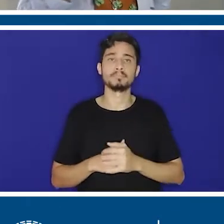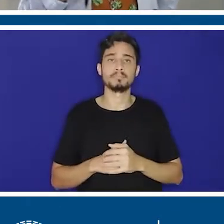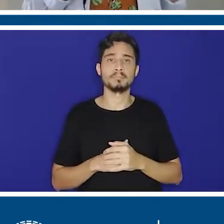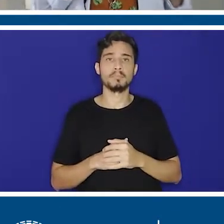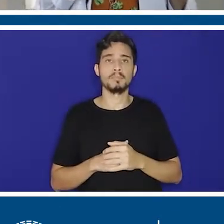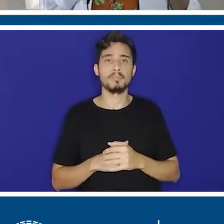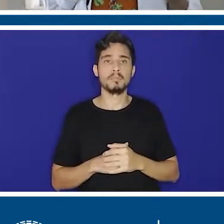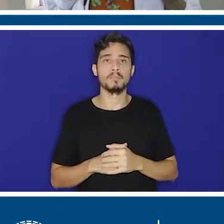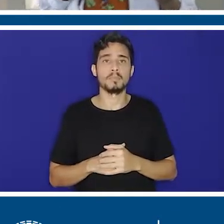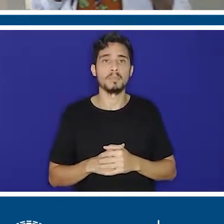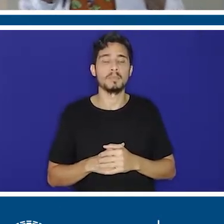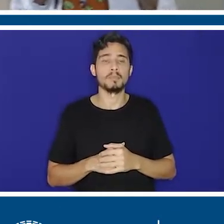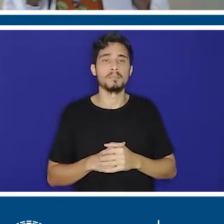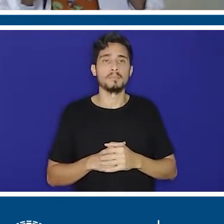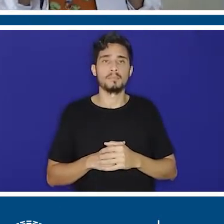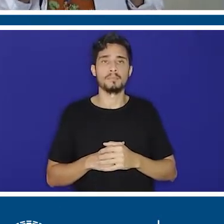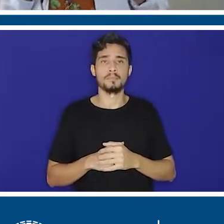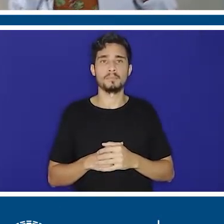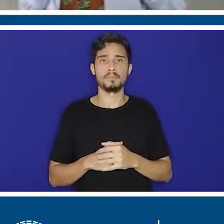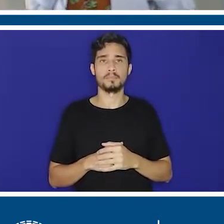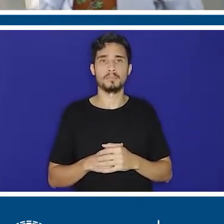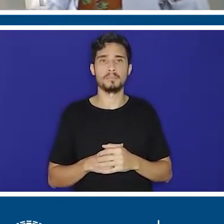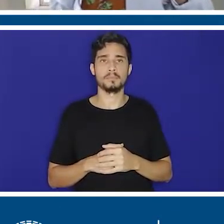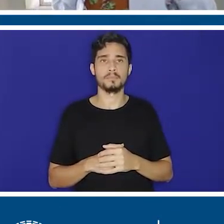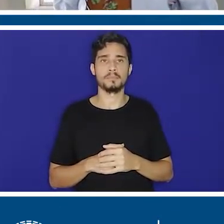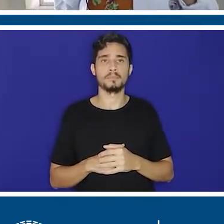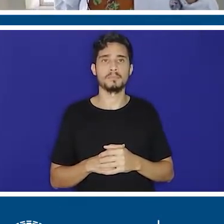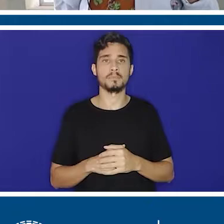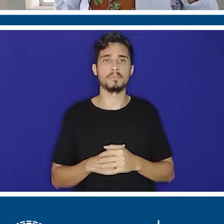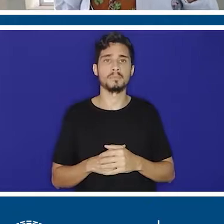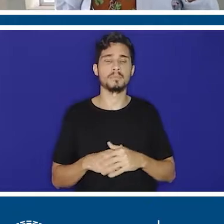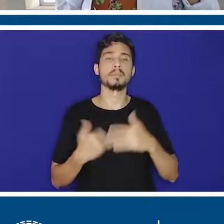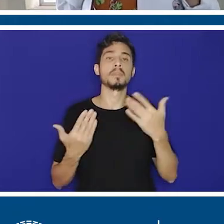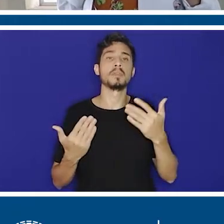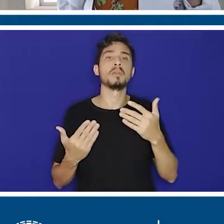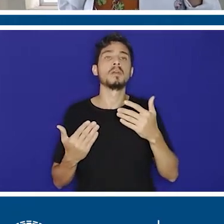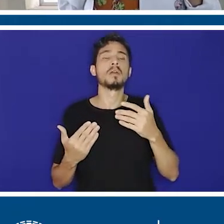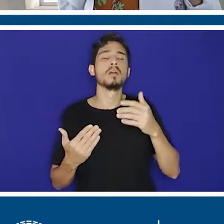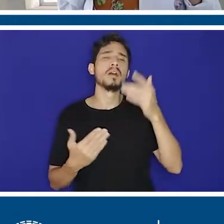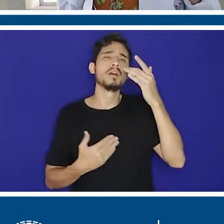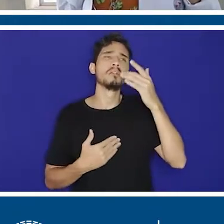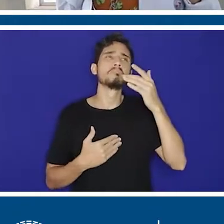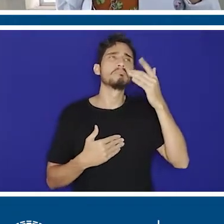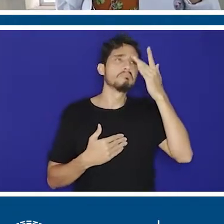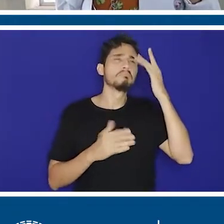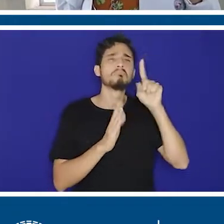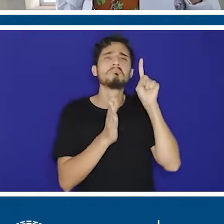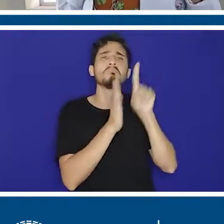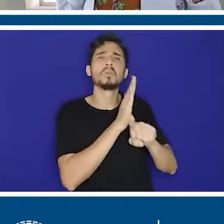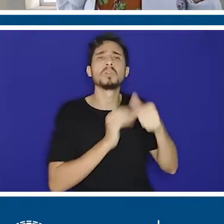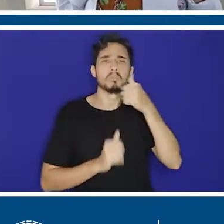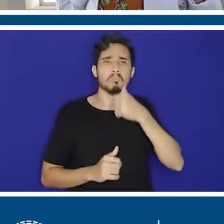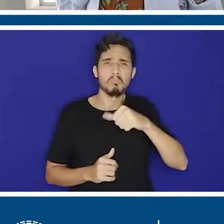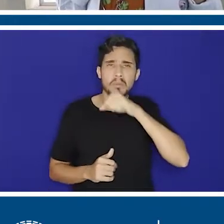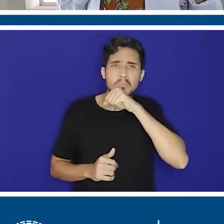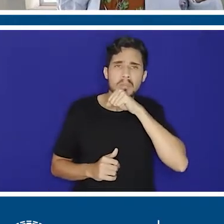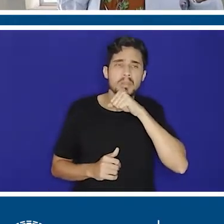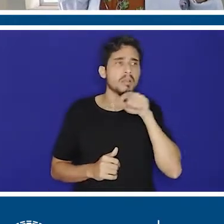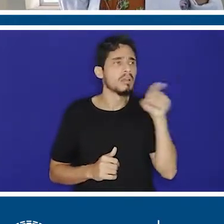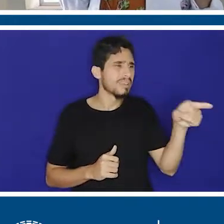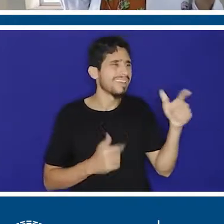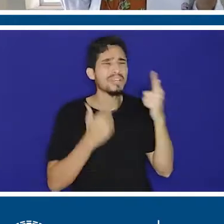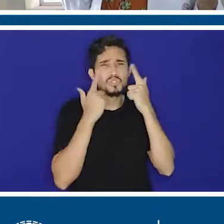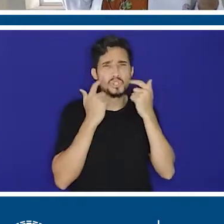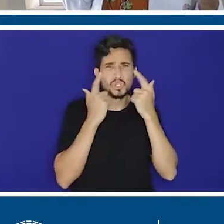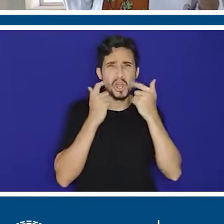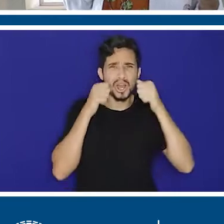Então, os moduladores do humor, né? Então, a gente ouve falar, eu sempre pergunto para a mãe, ele tem crise